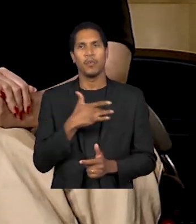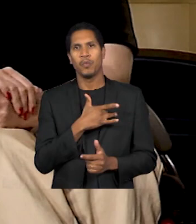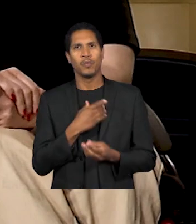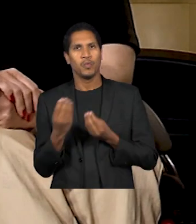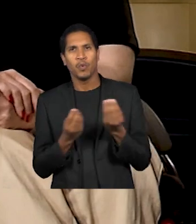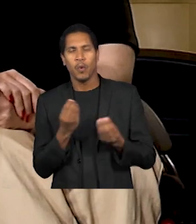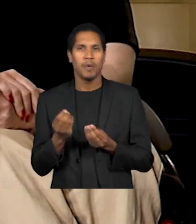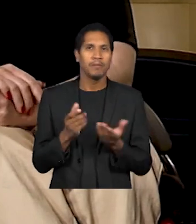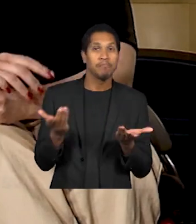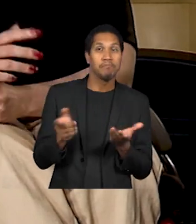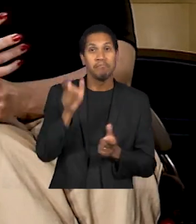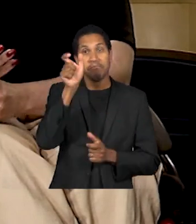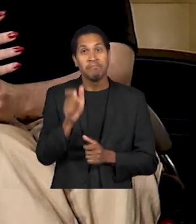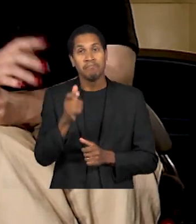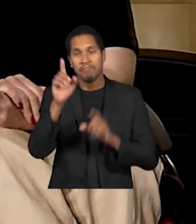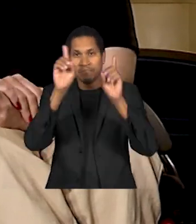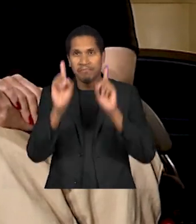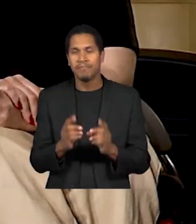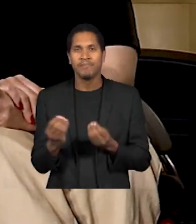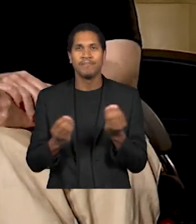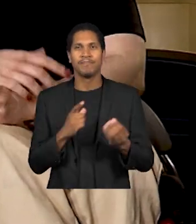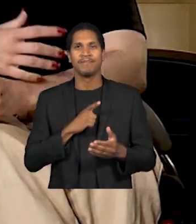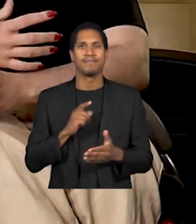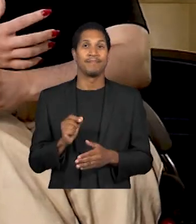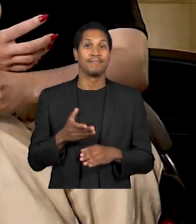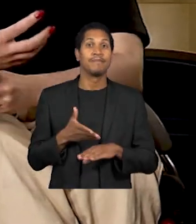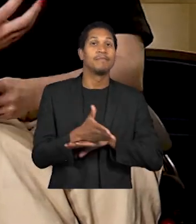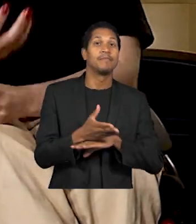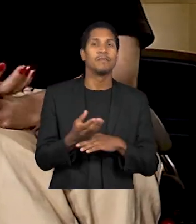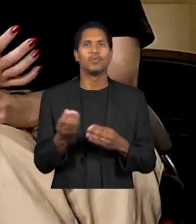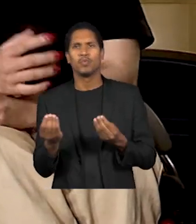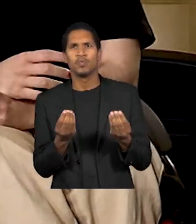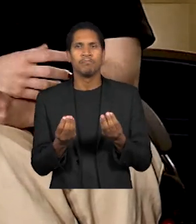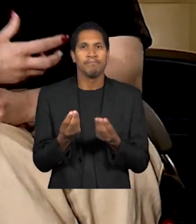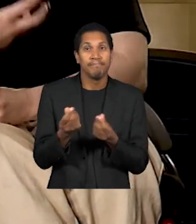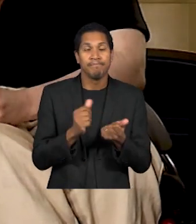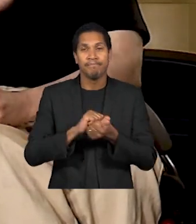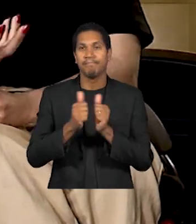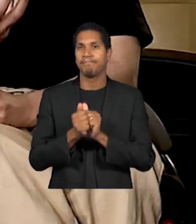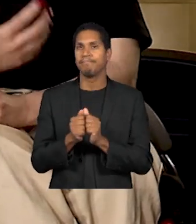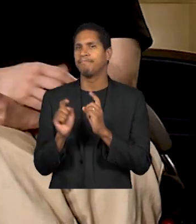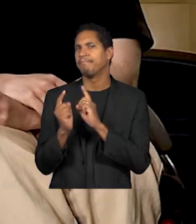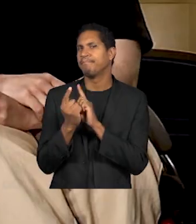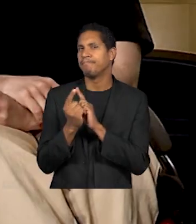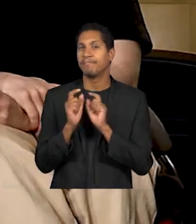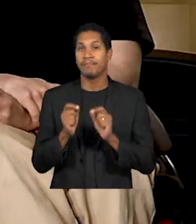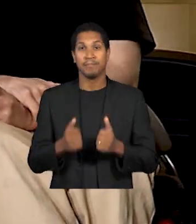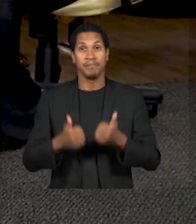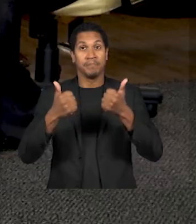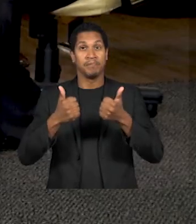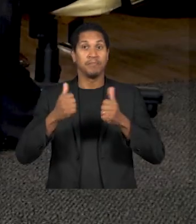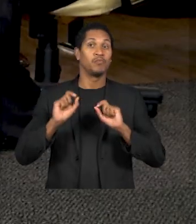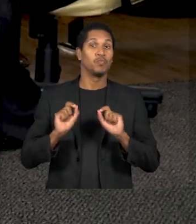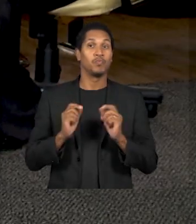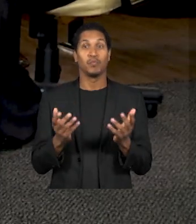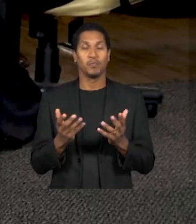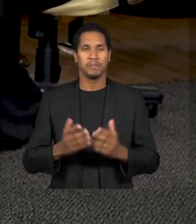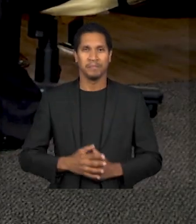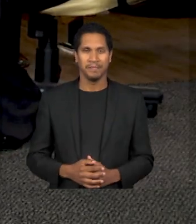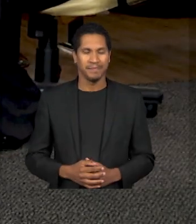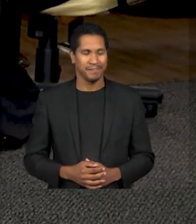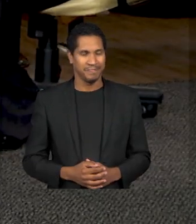pessoas com deficiência. Como você avalia hoje esse acesso, a qualidade do atendimento e o que precisa ser melhorado?